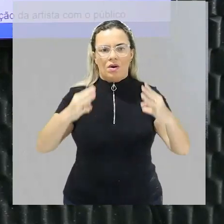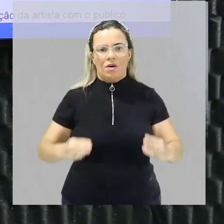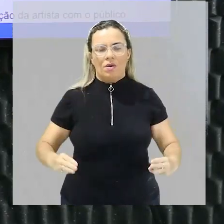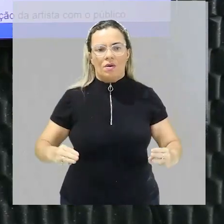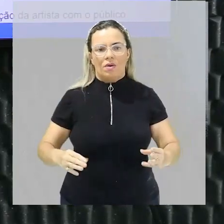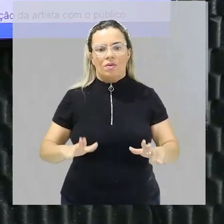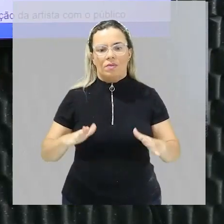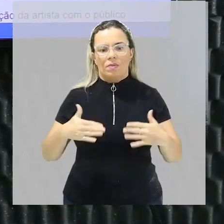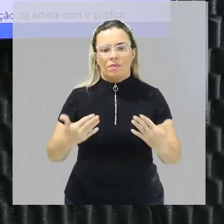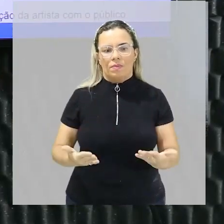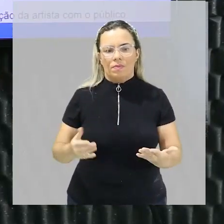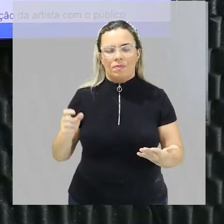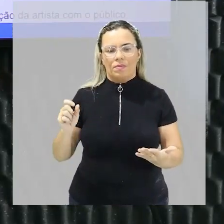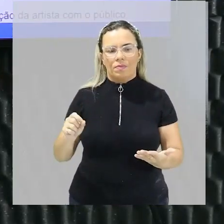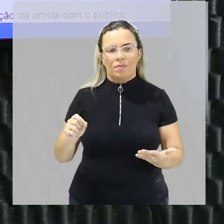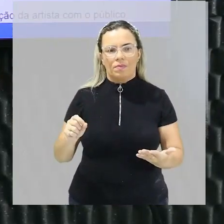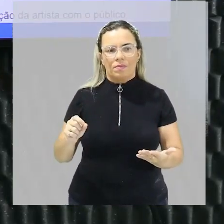museu,